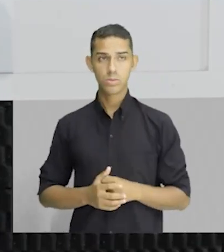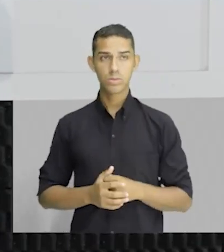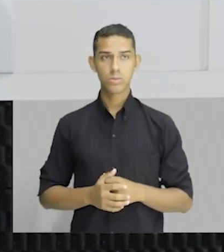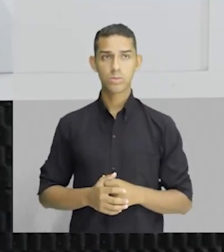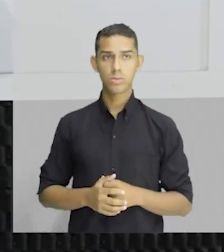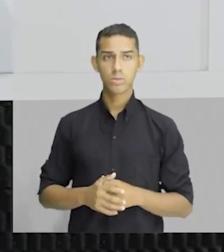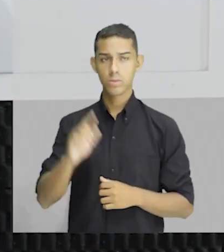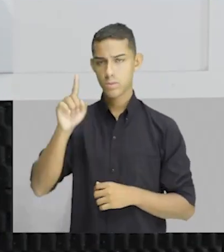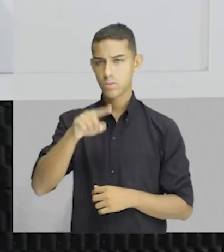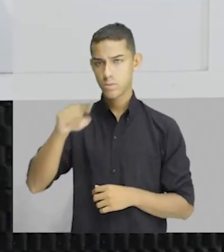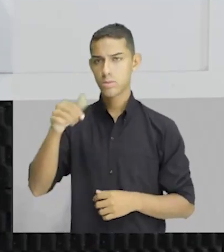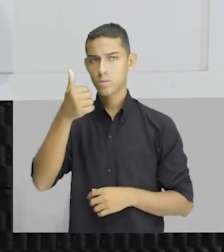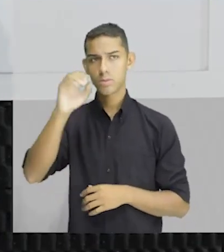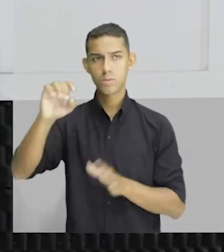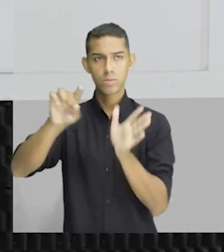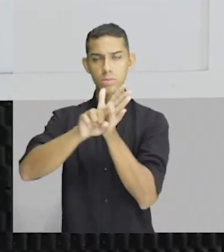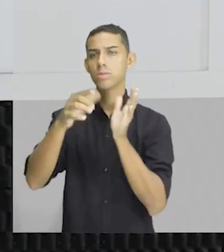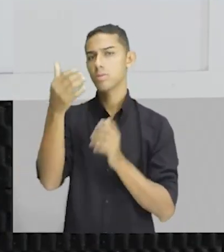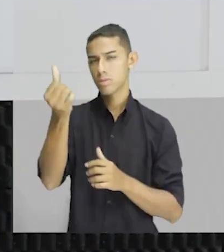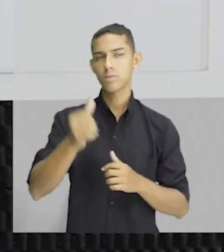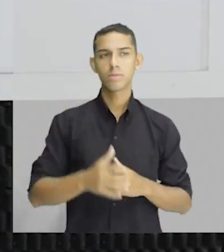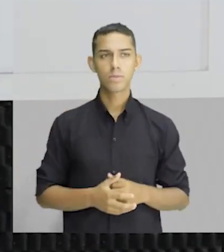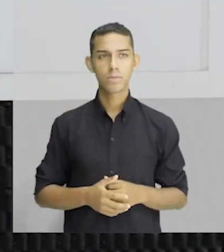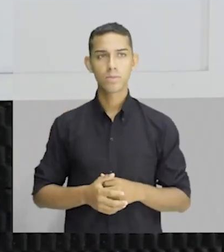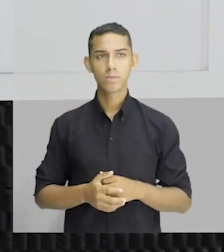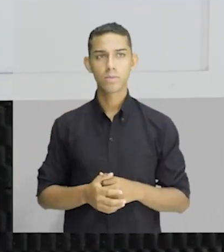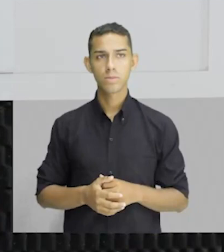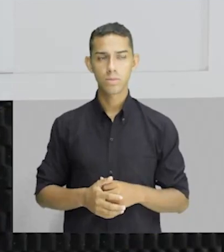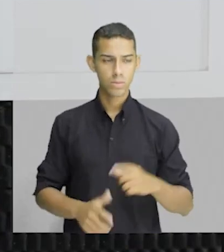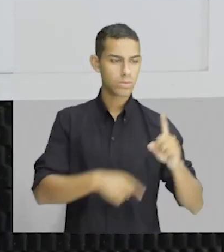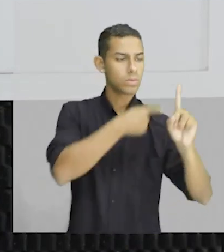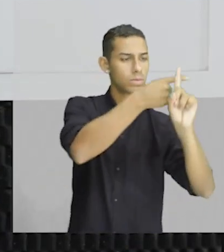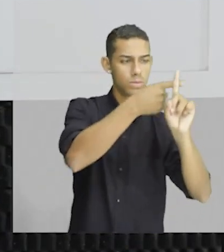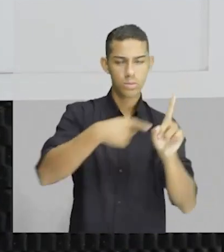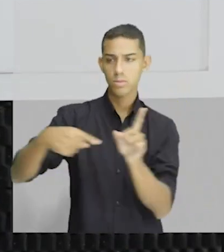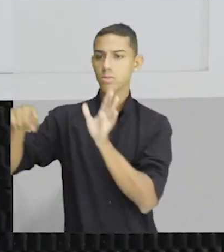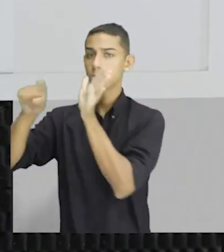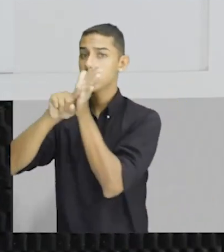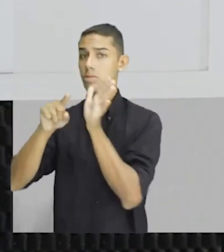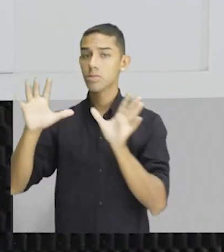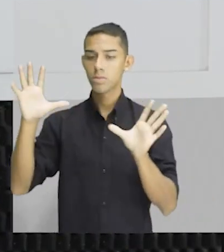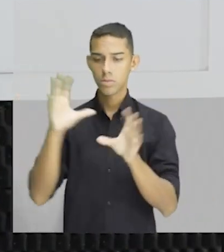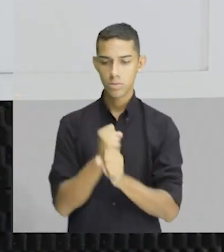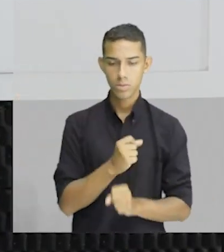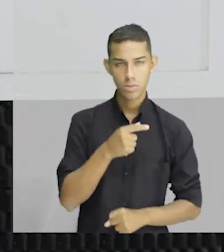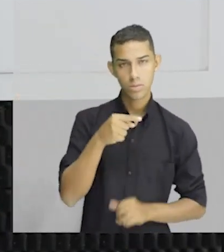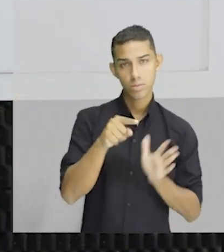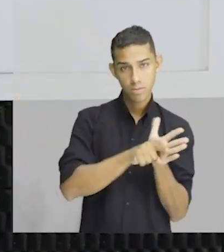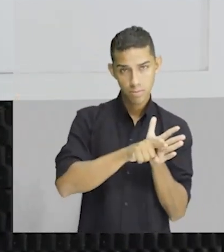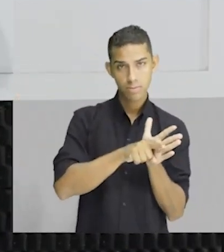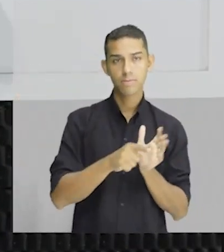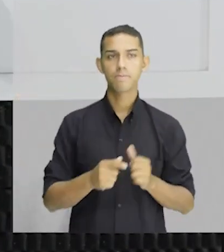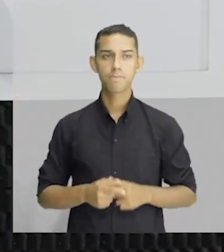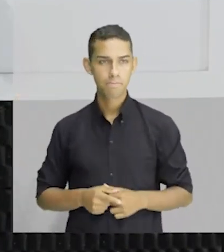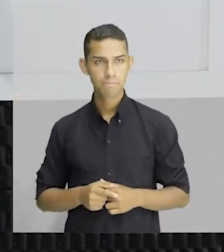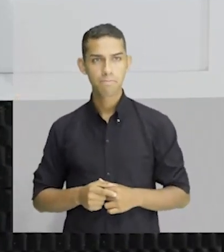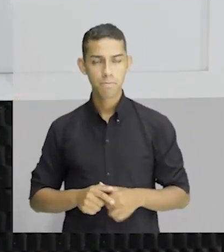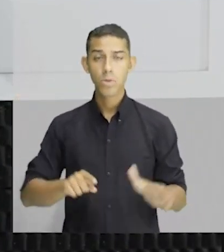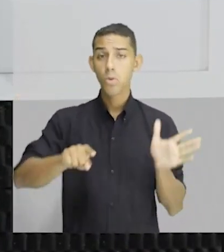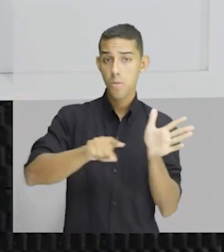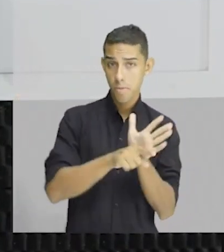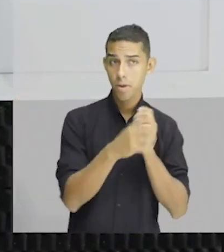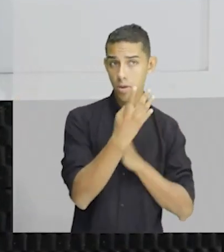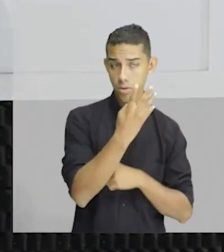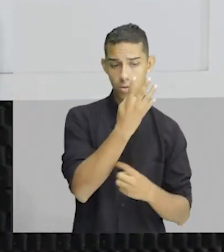vezes 10 elevado a menos 6. Tá? Agora, ó, mais com menos, menos. Unidade de